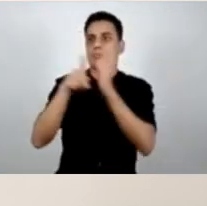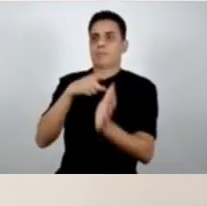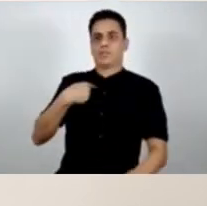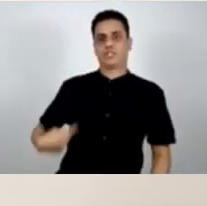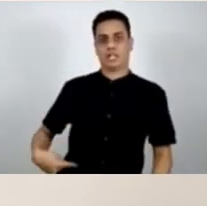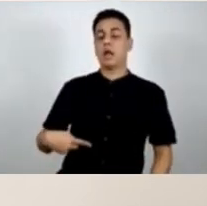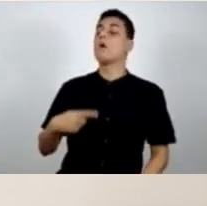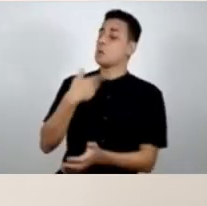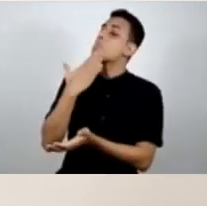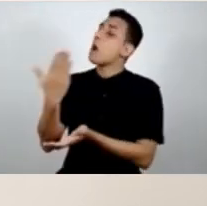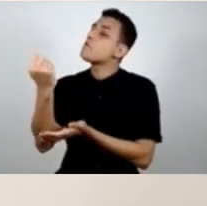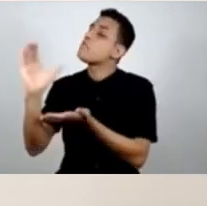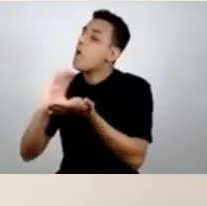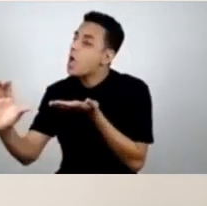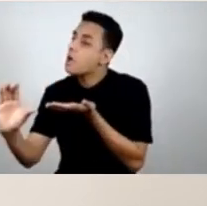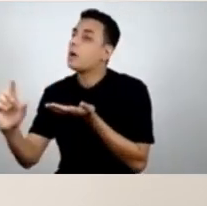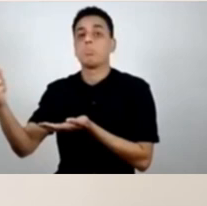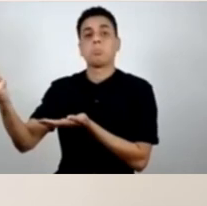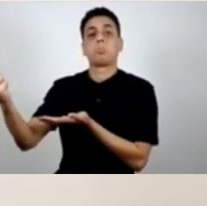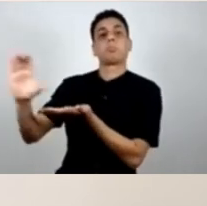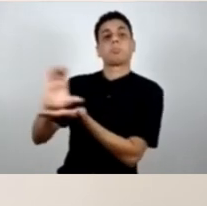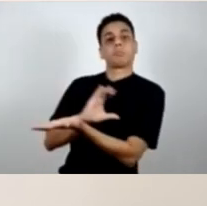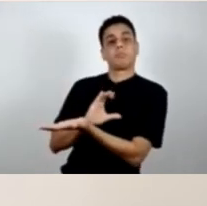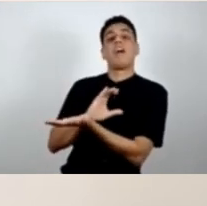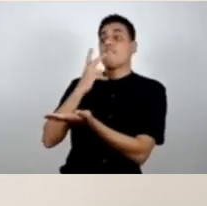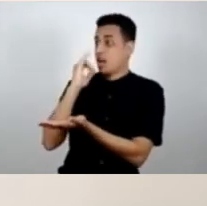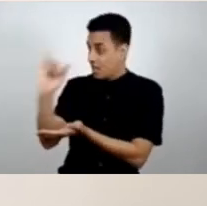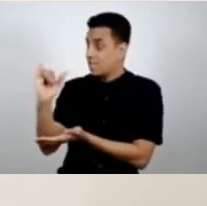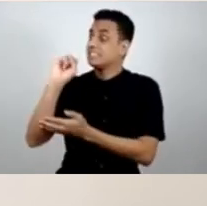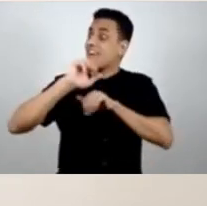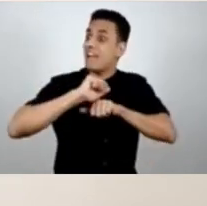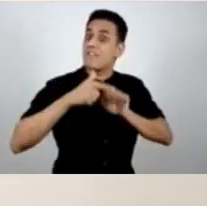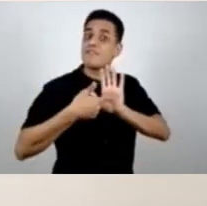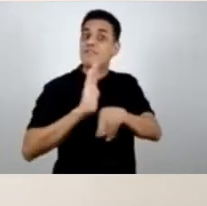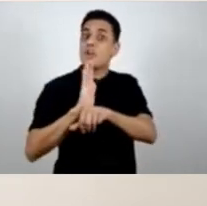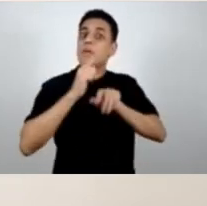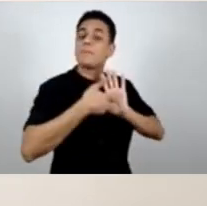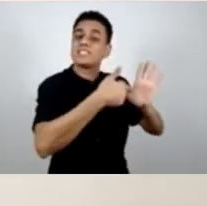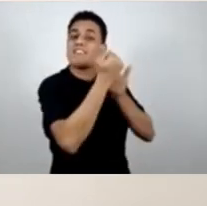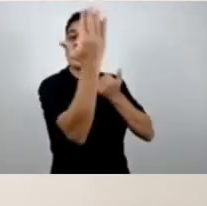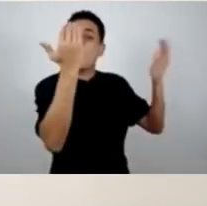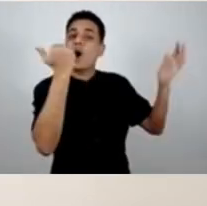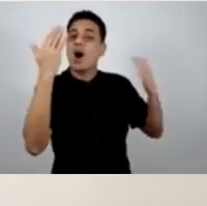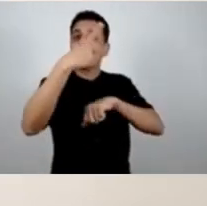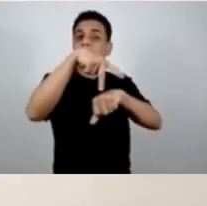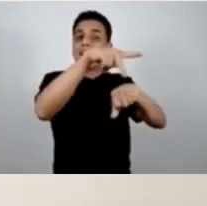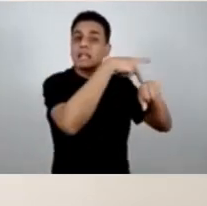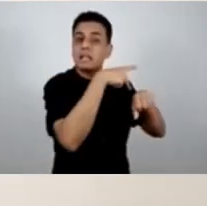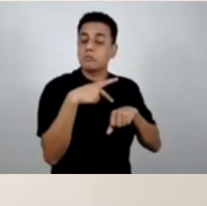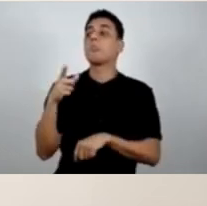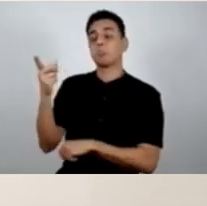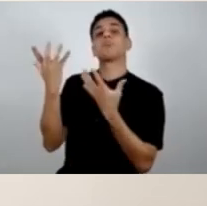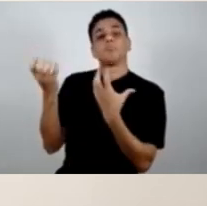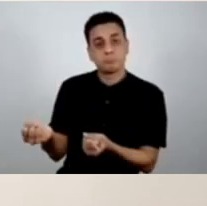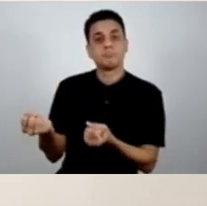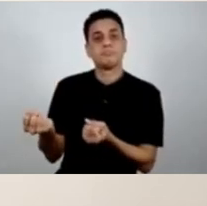filme. O que eu tenho que provar? Que ele vai ser exibido fora da China. Né? Então, assim, são mecanismos que são criados no mundo inteiro,